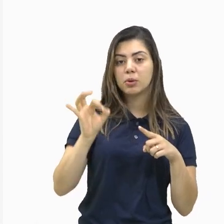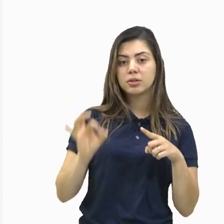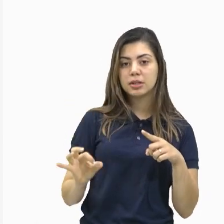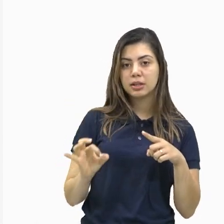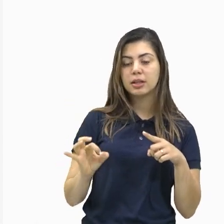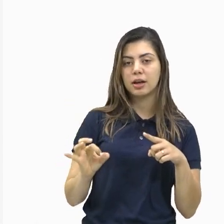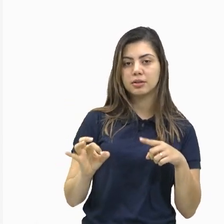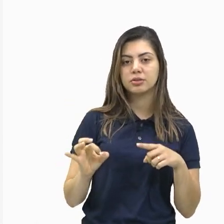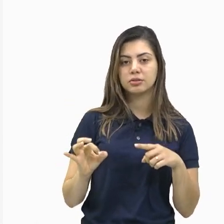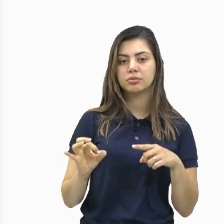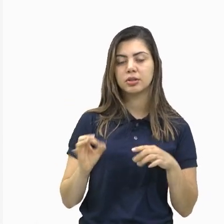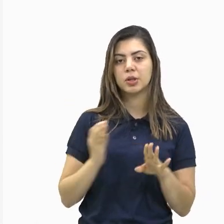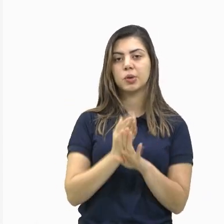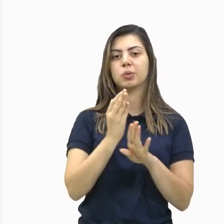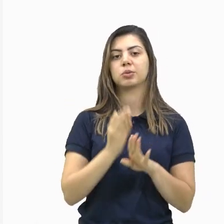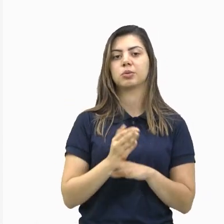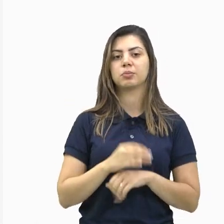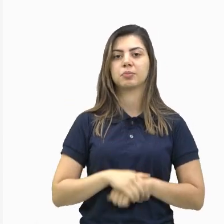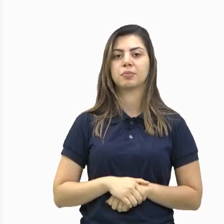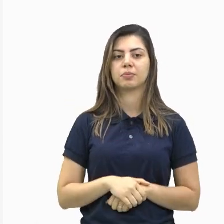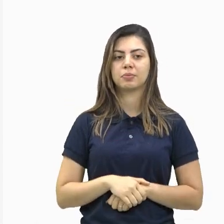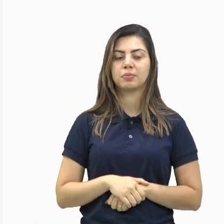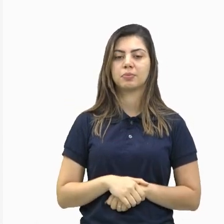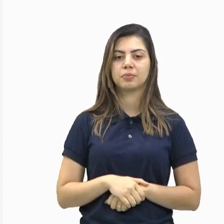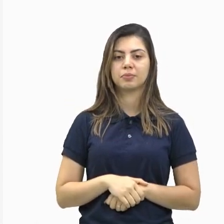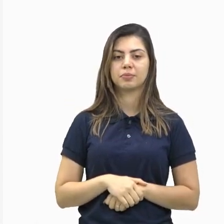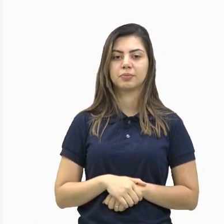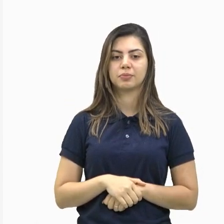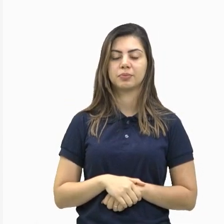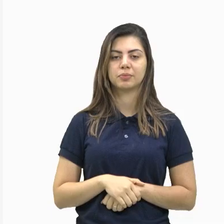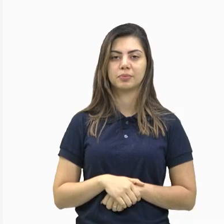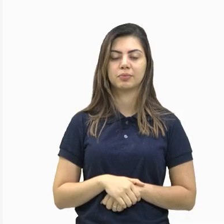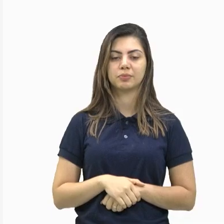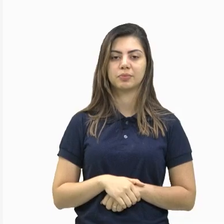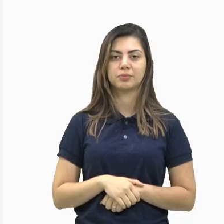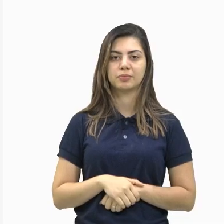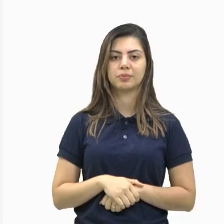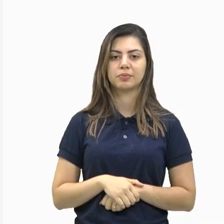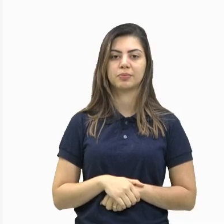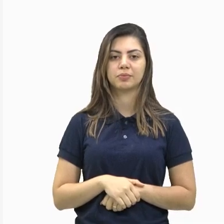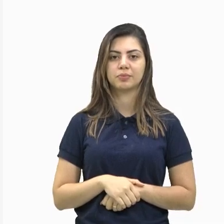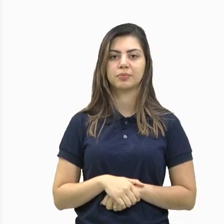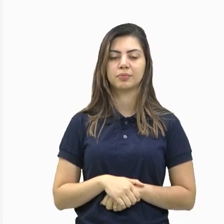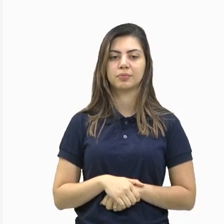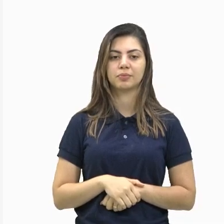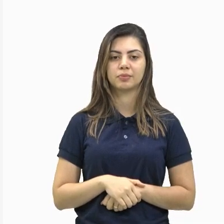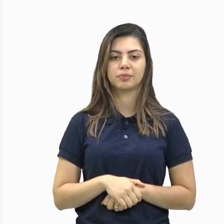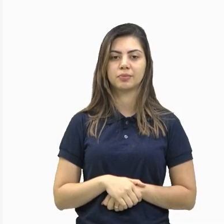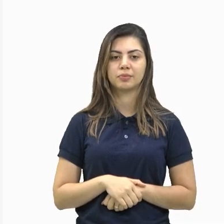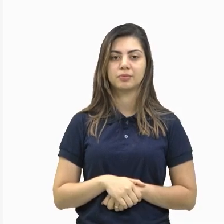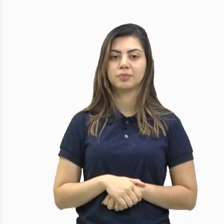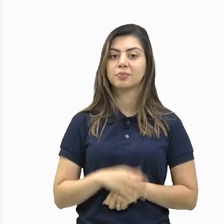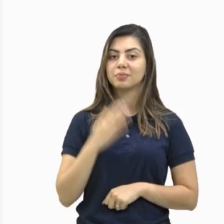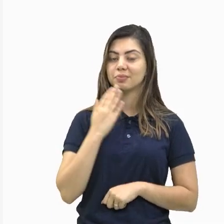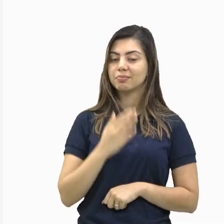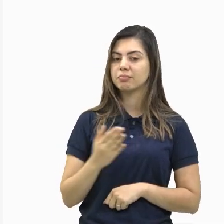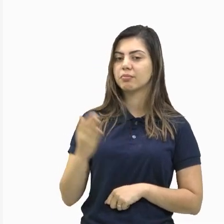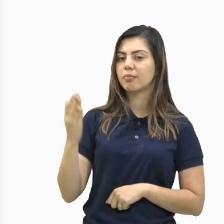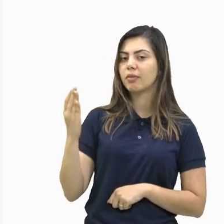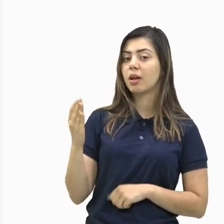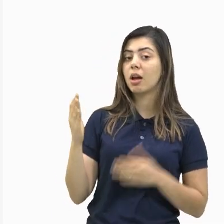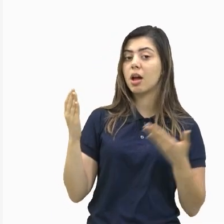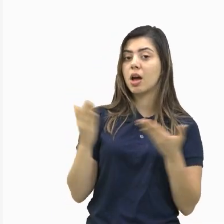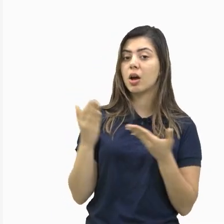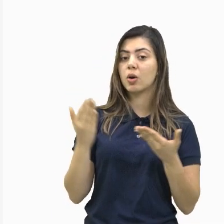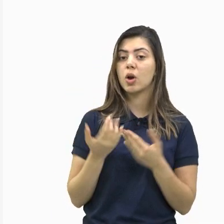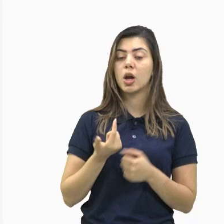fator de aumento. Bora continuar, porque tem mais um detalhe aqui para a gente ver, que é bem interessante também. Bora avançar aqui na nossa cartela, porque nós temos